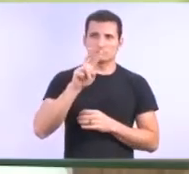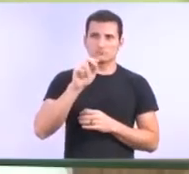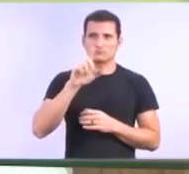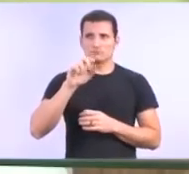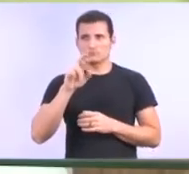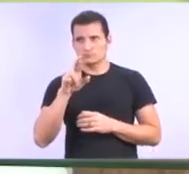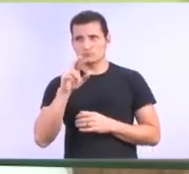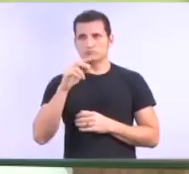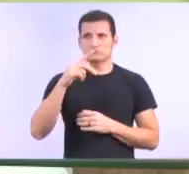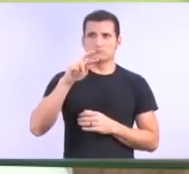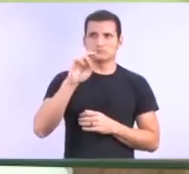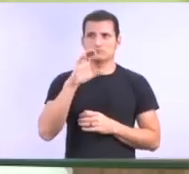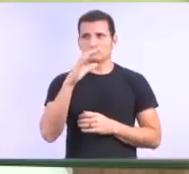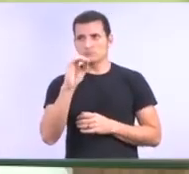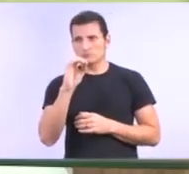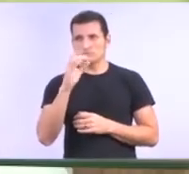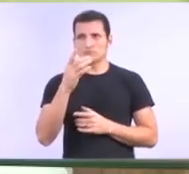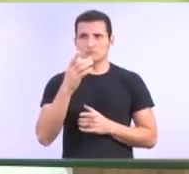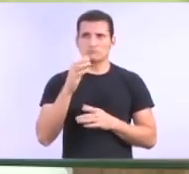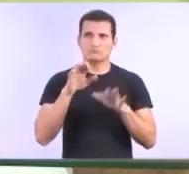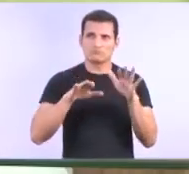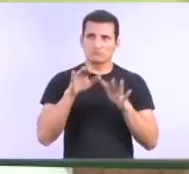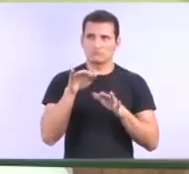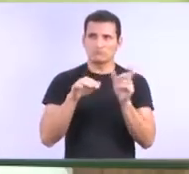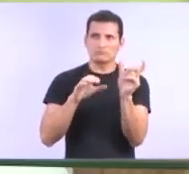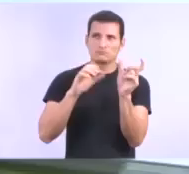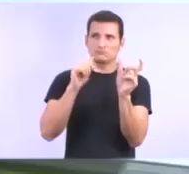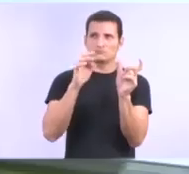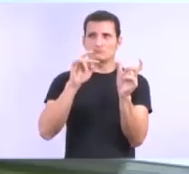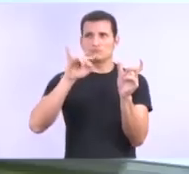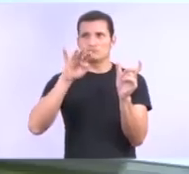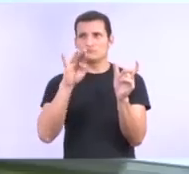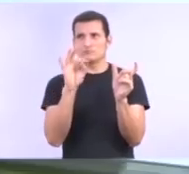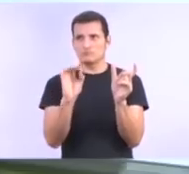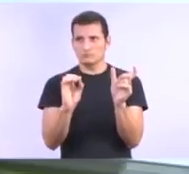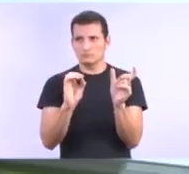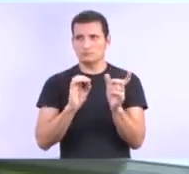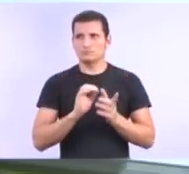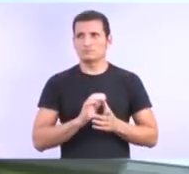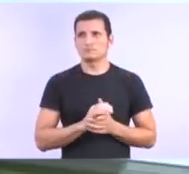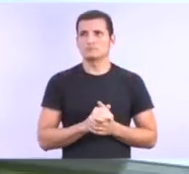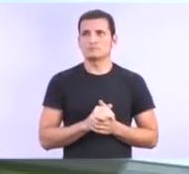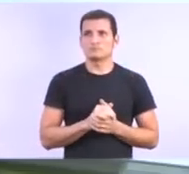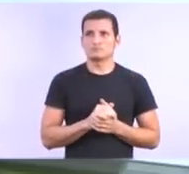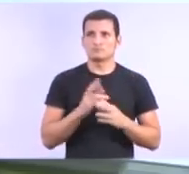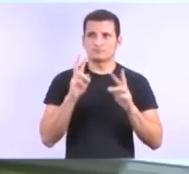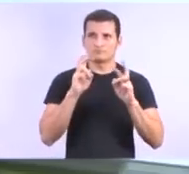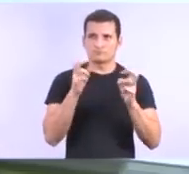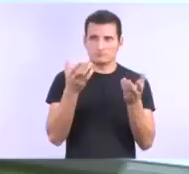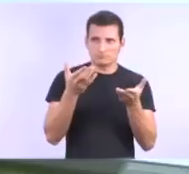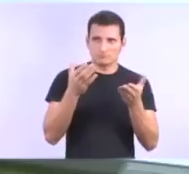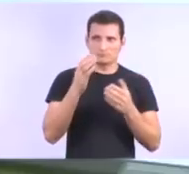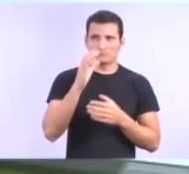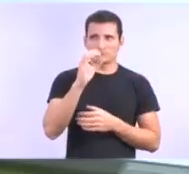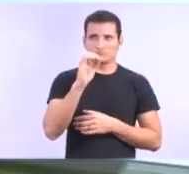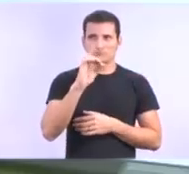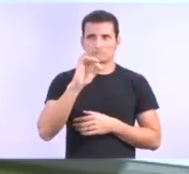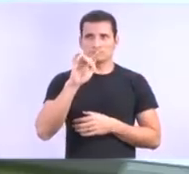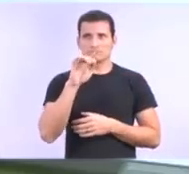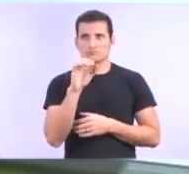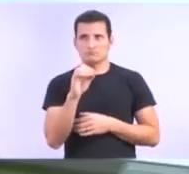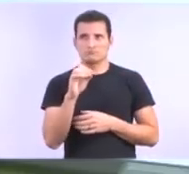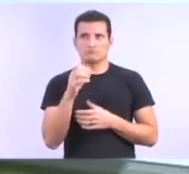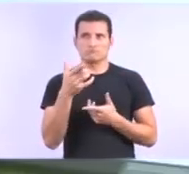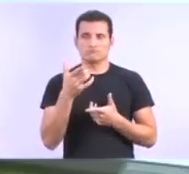preço inválido, de acordo com o nome do atributo que foi dado. Percebo que agora o código está ficando mais legal, né? Está ficando mais bonito, está ficando